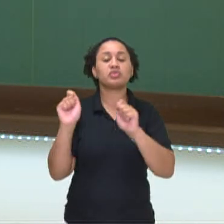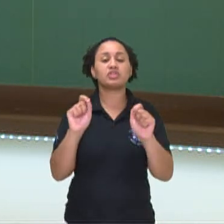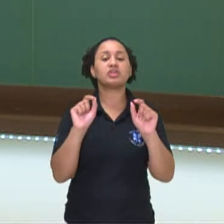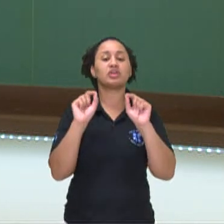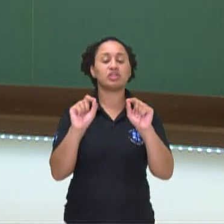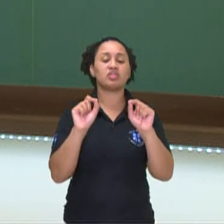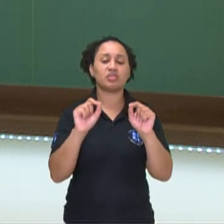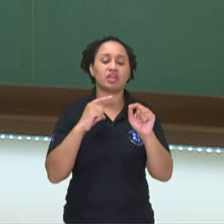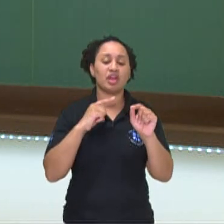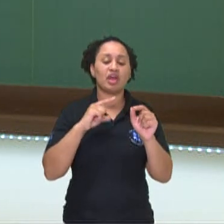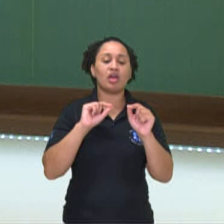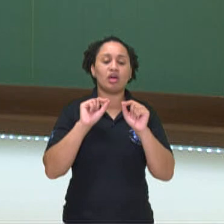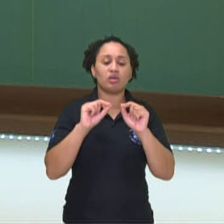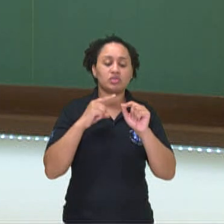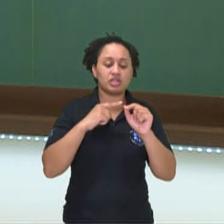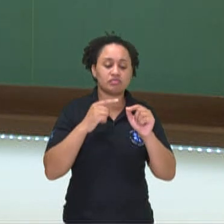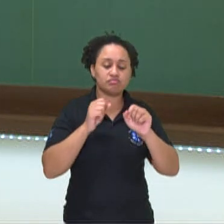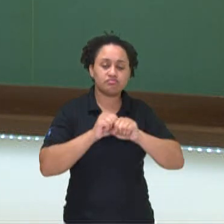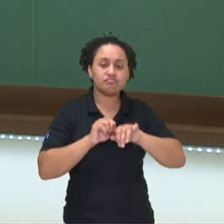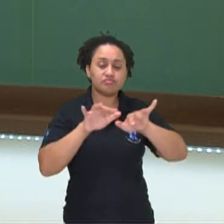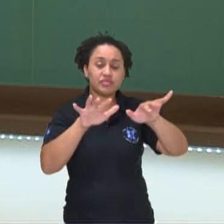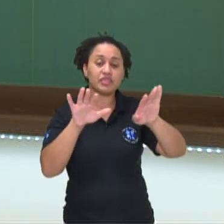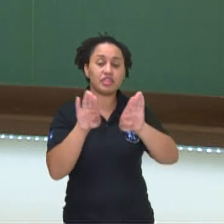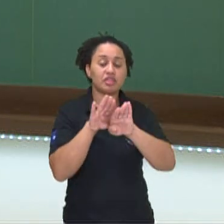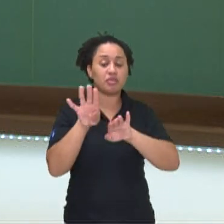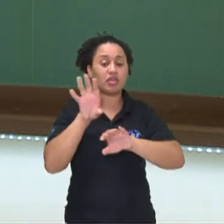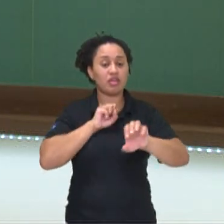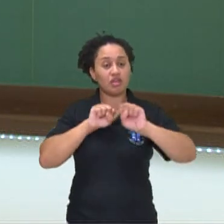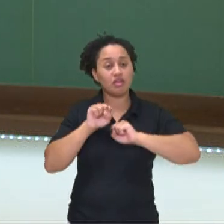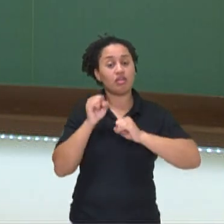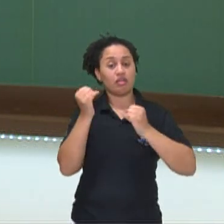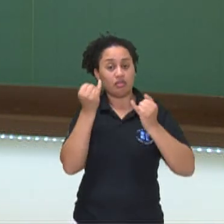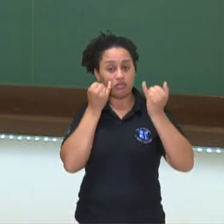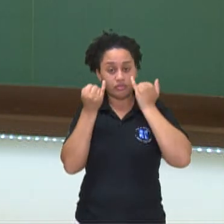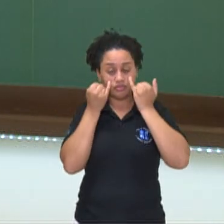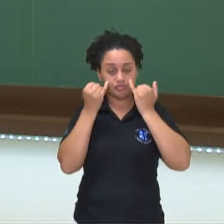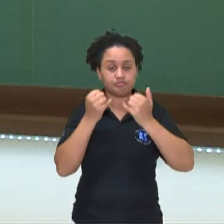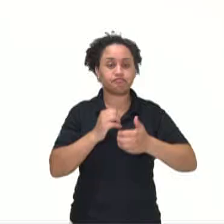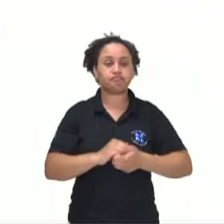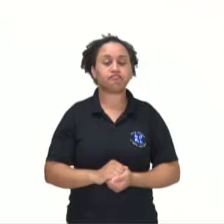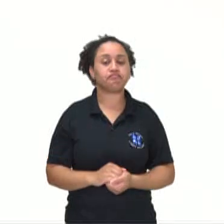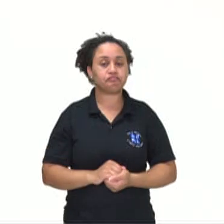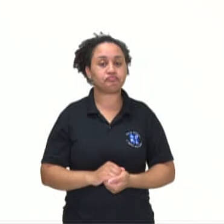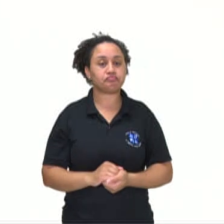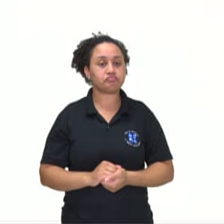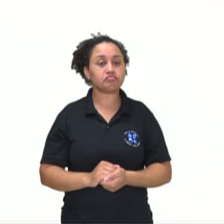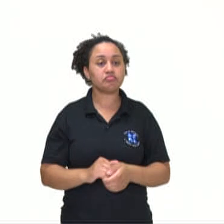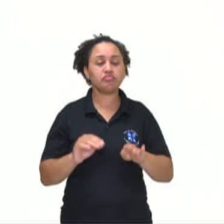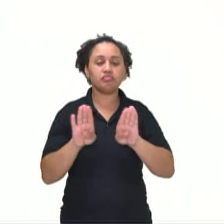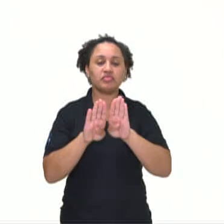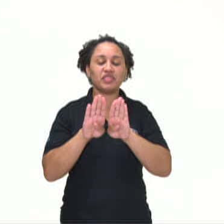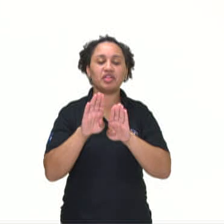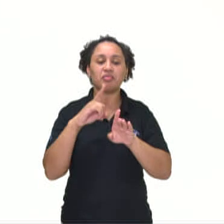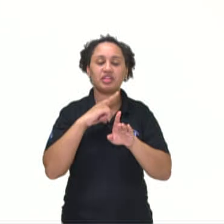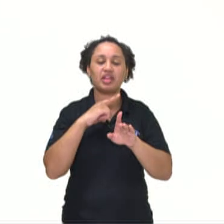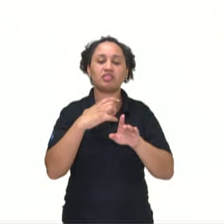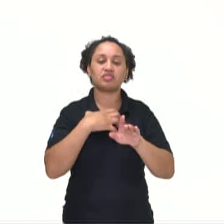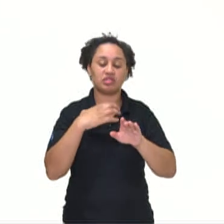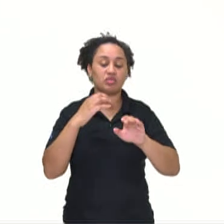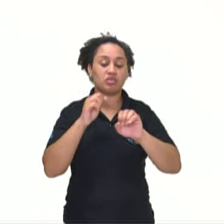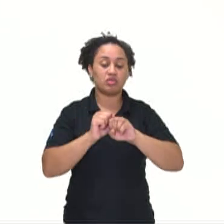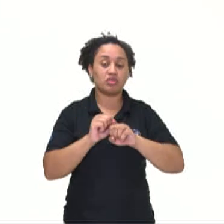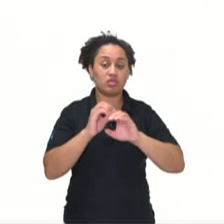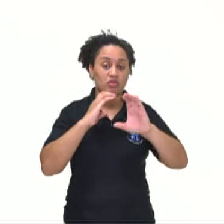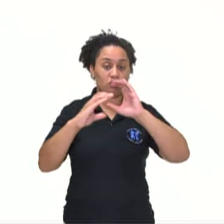na transmissão e na recepção de informações. E aí nós temos também os meios de comunicação de massa,